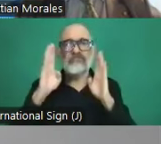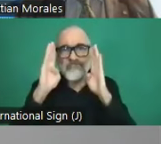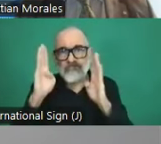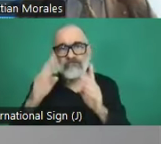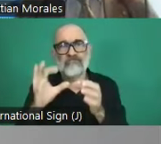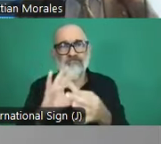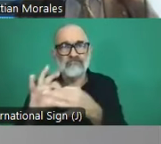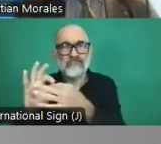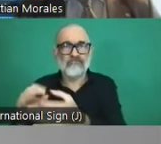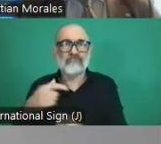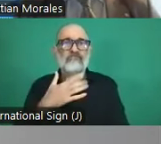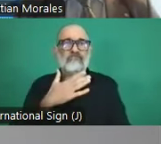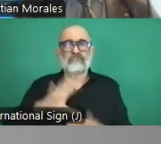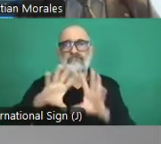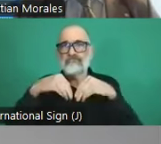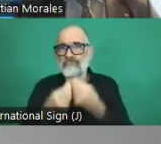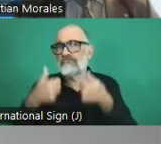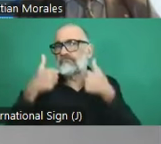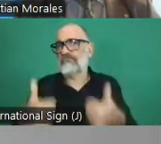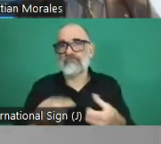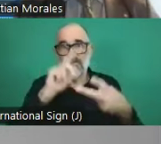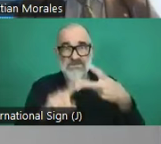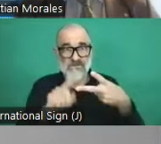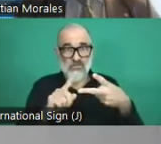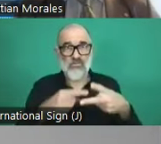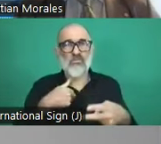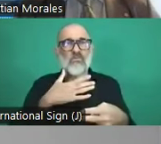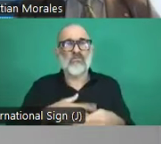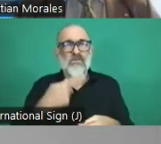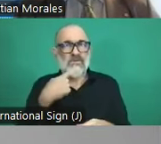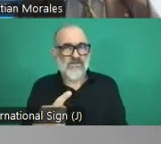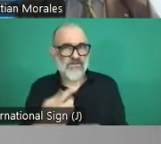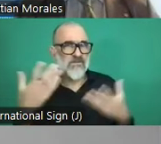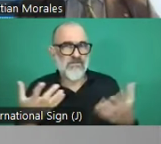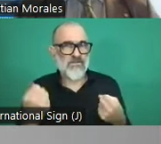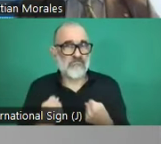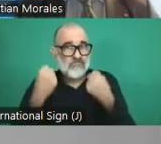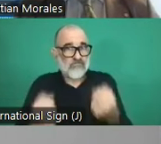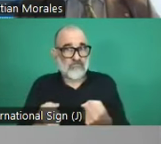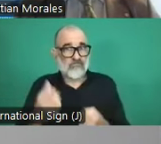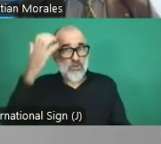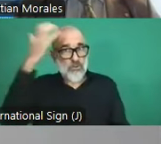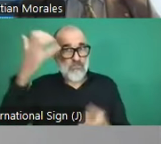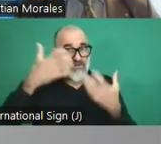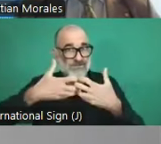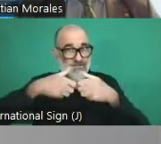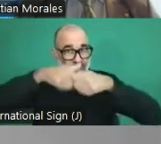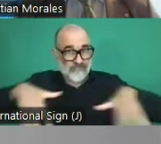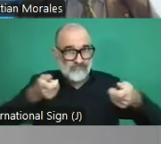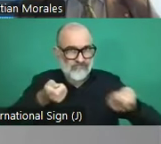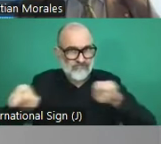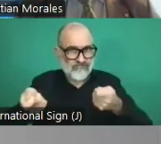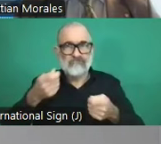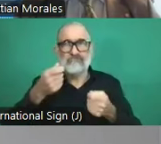parler recursos du públicos estão cada renforcement vez mais du système restritos, sanitaire de em la part du contrapartida, com gouvernement. aumento da expectativa de Les vida, ressources publiques sont incorporação de de plus en novos plus tratamentos com